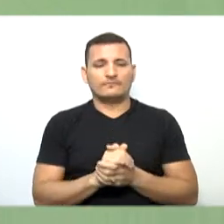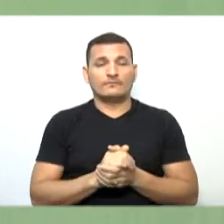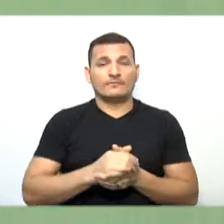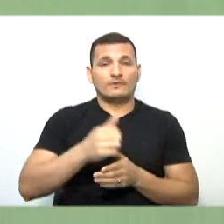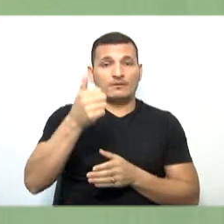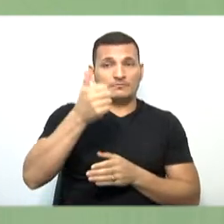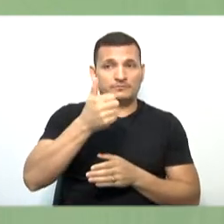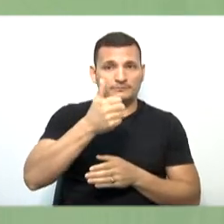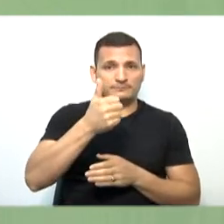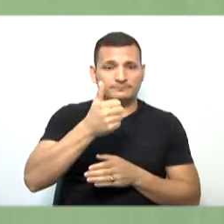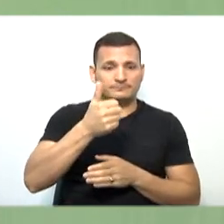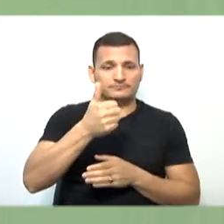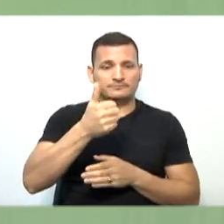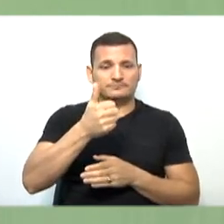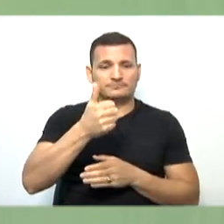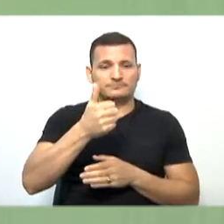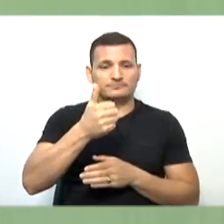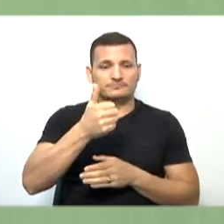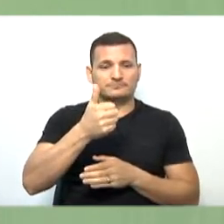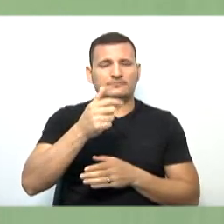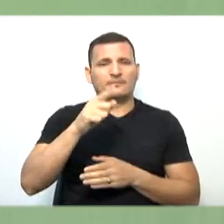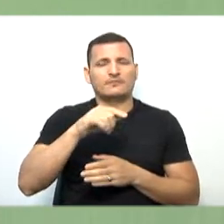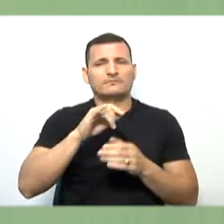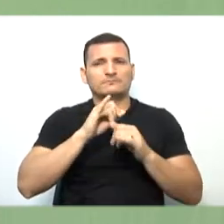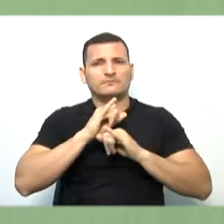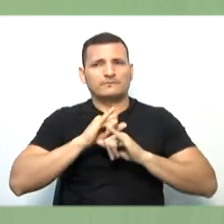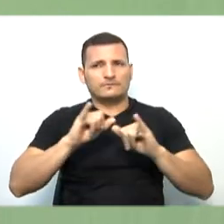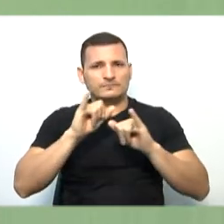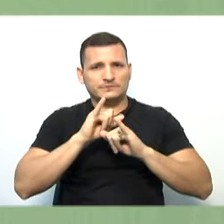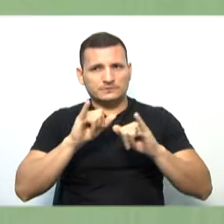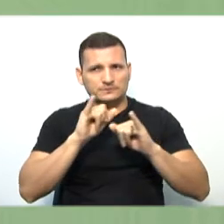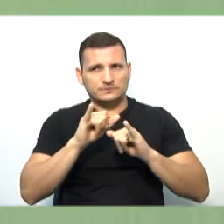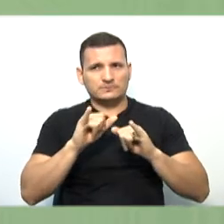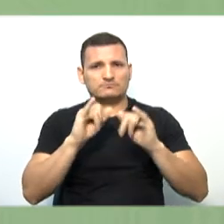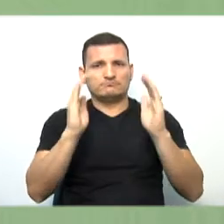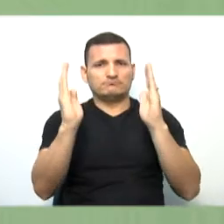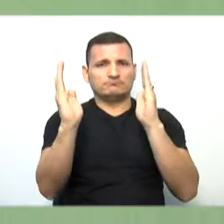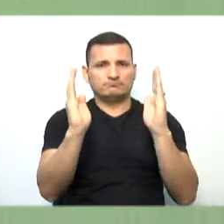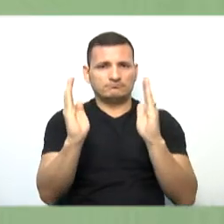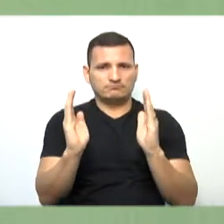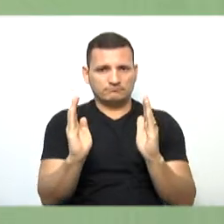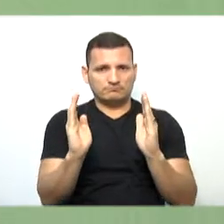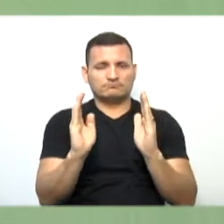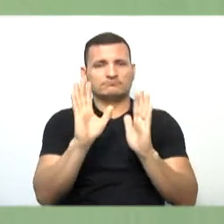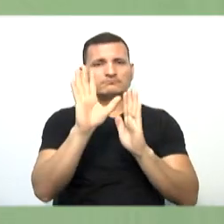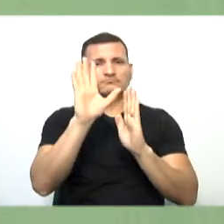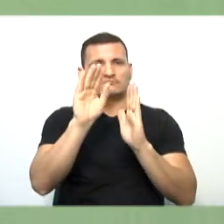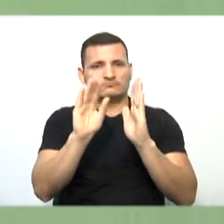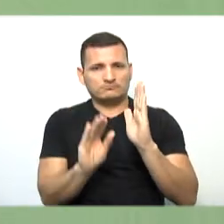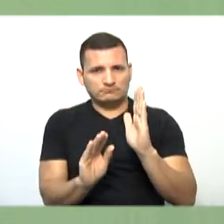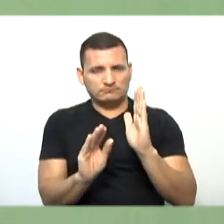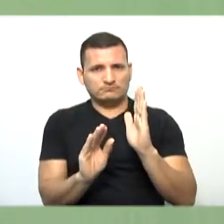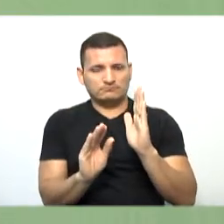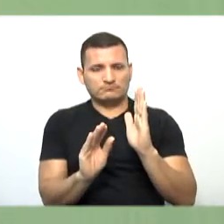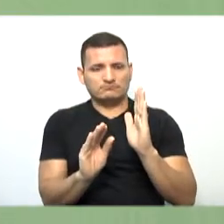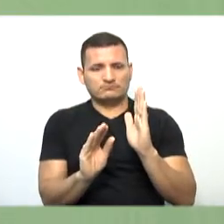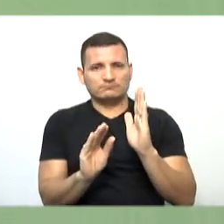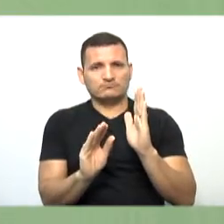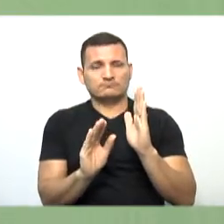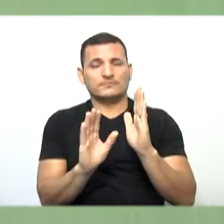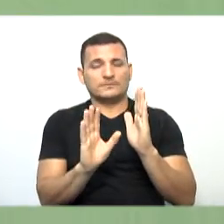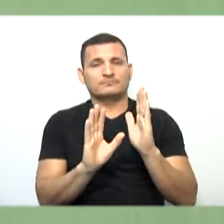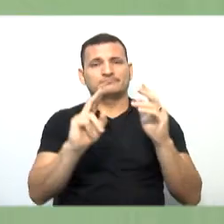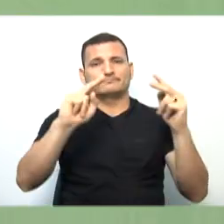primeira camada é a camada de informação e estruturação dos conteúdos, que fica dentro